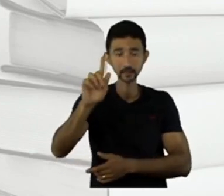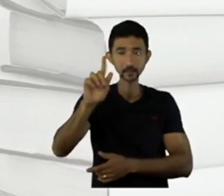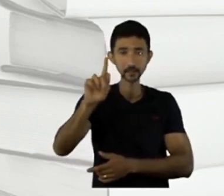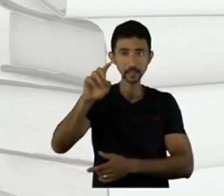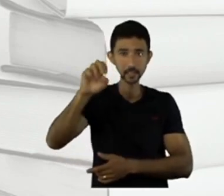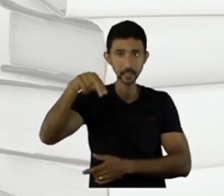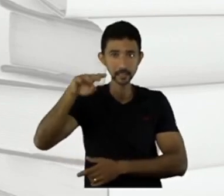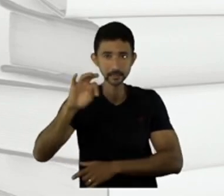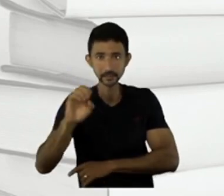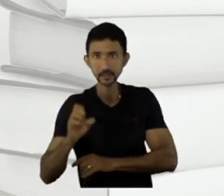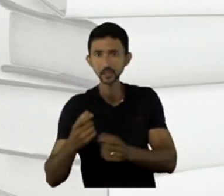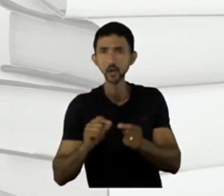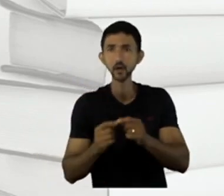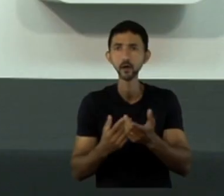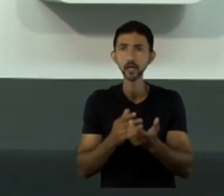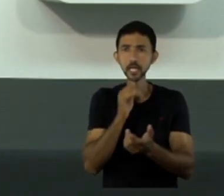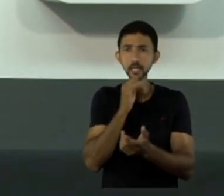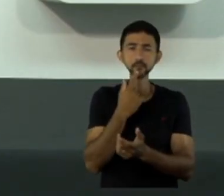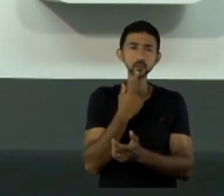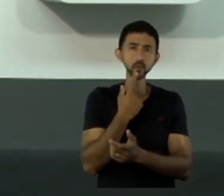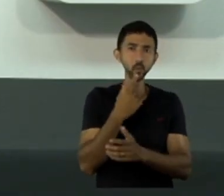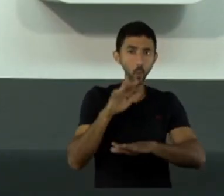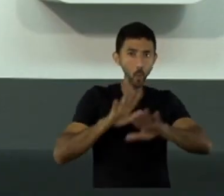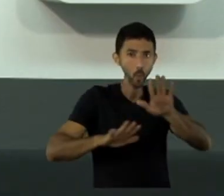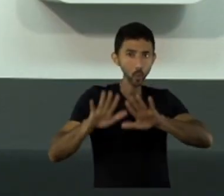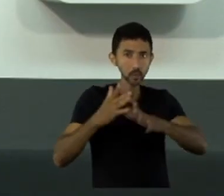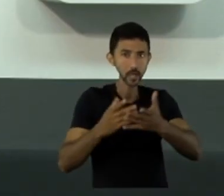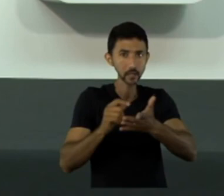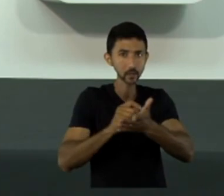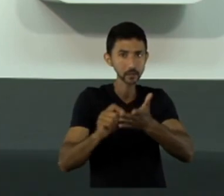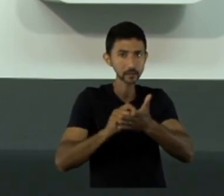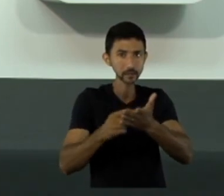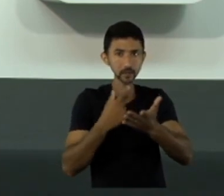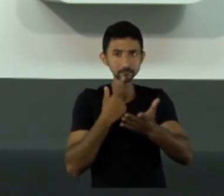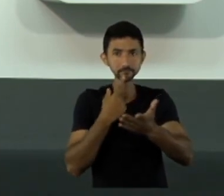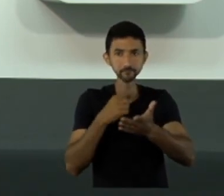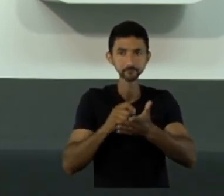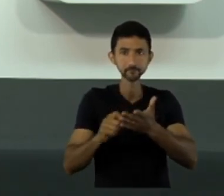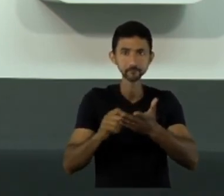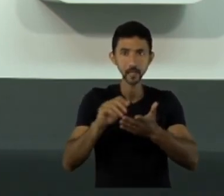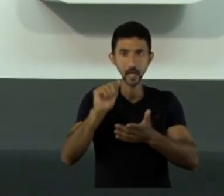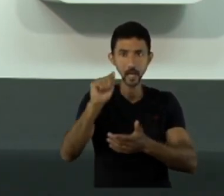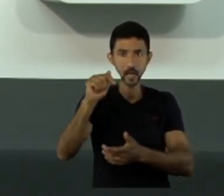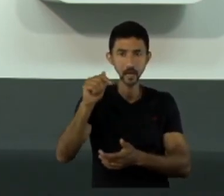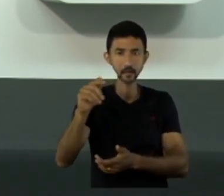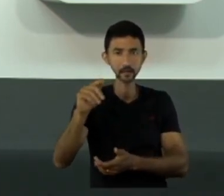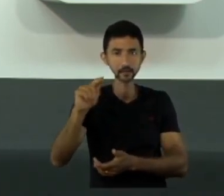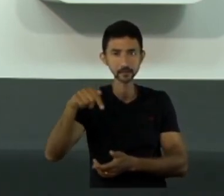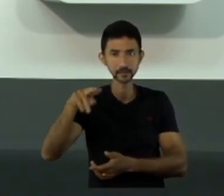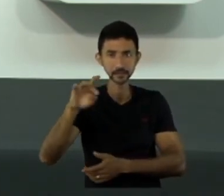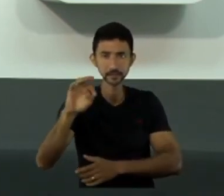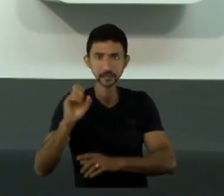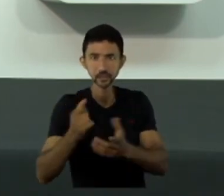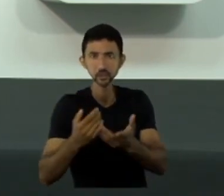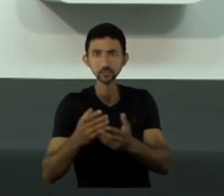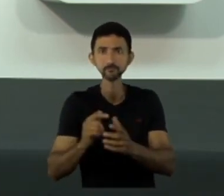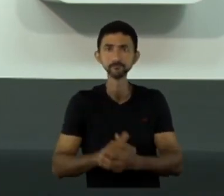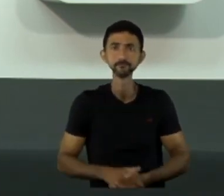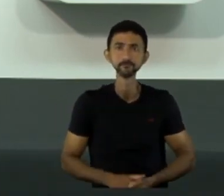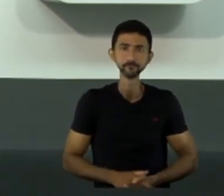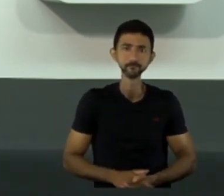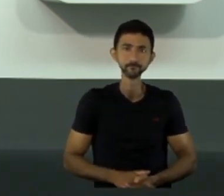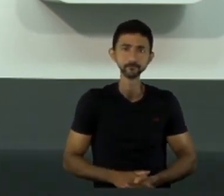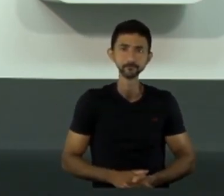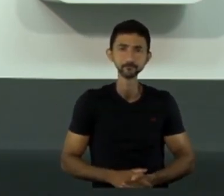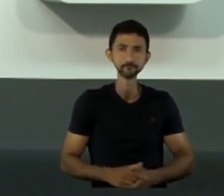inclusa. Agora, cuidado na escrita quando você for escrever o agente, porque quando você escreve o agente